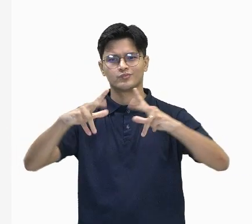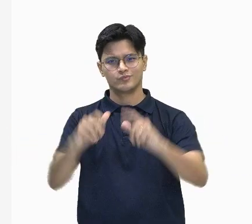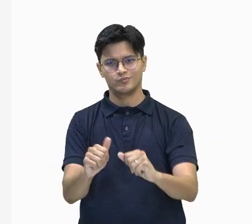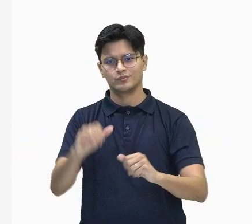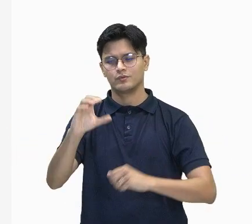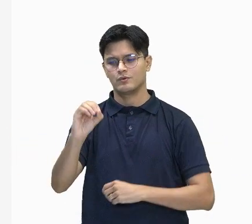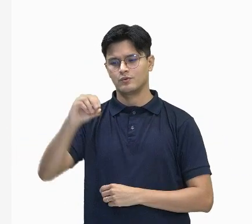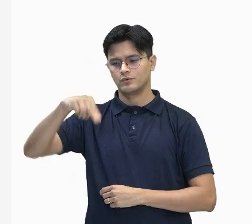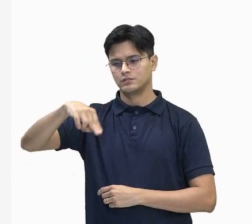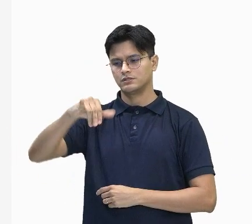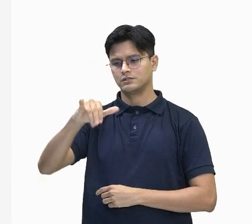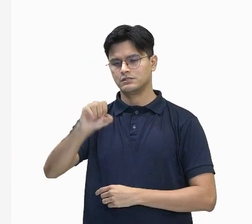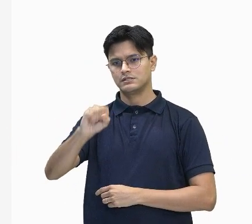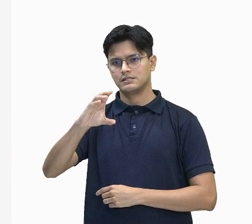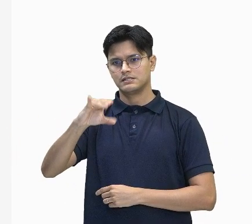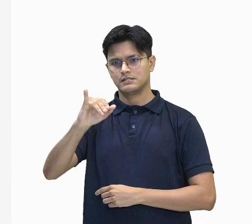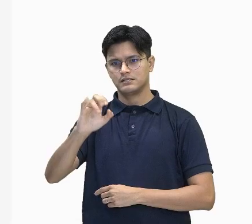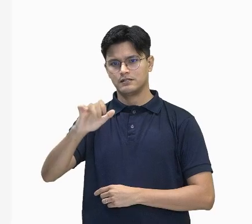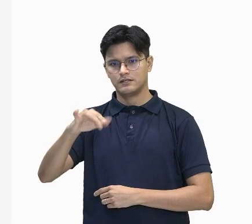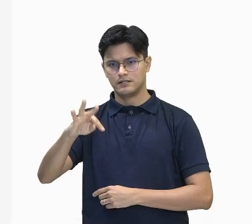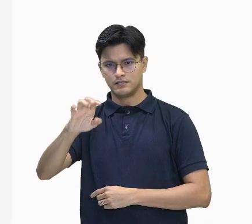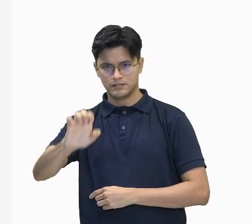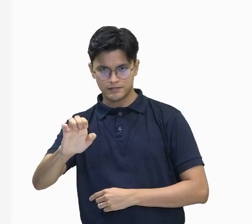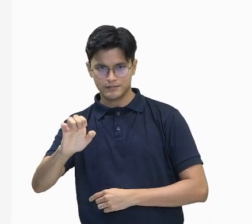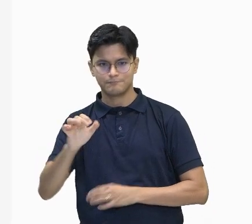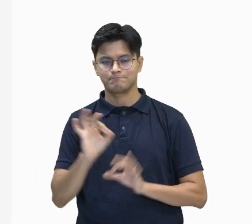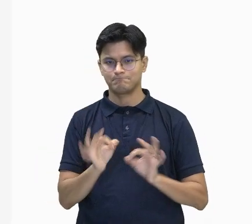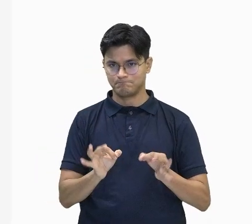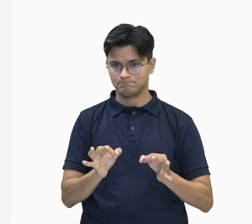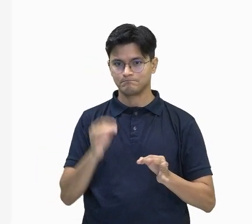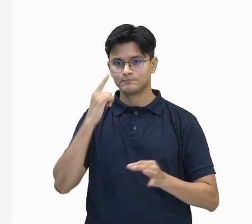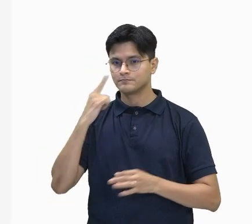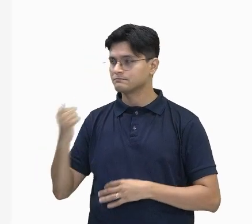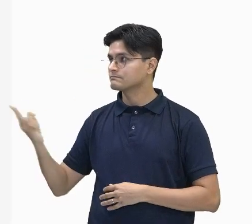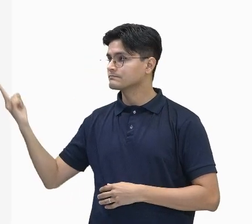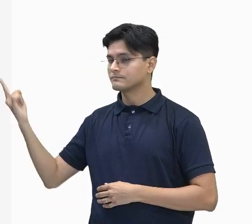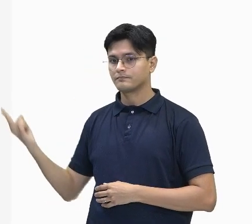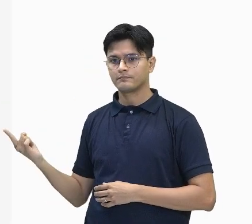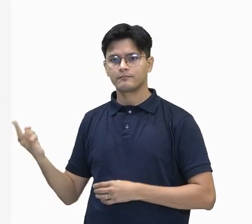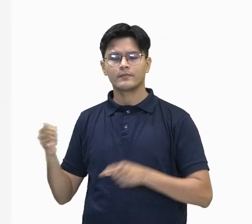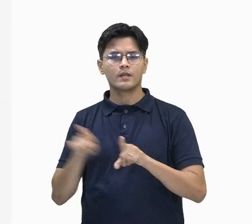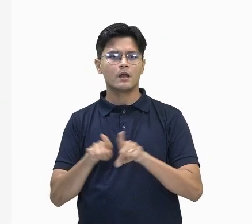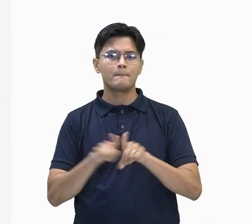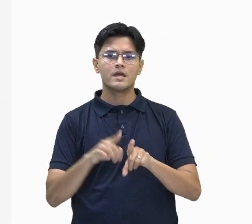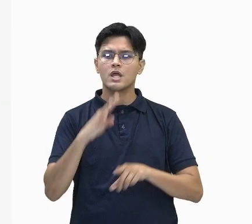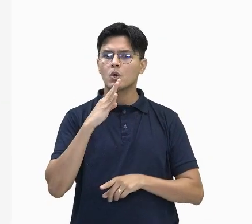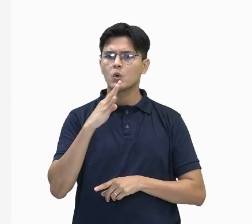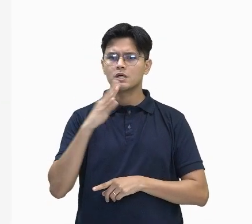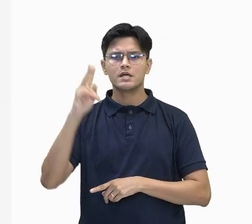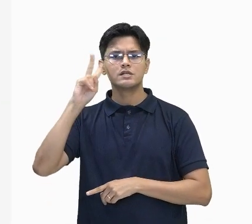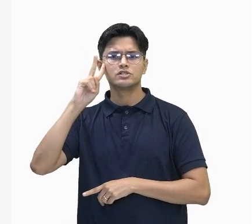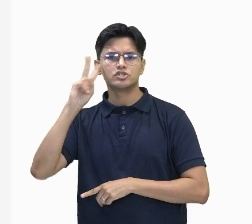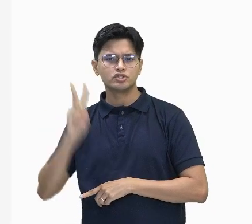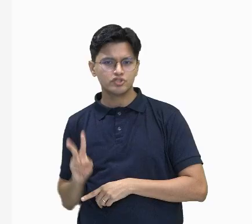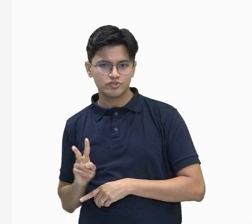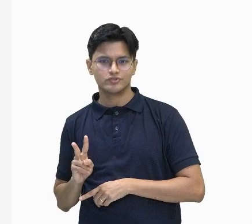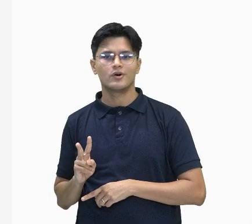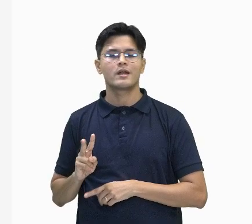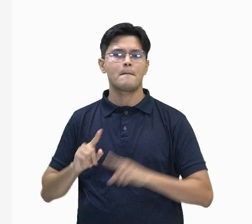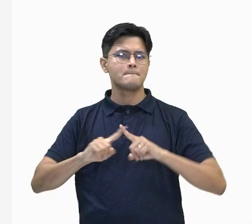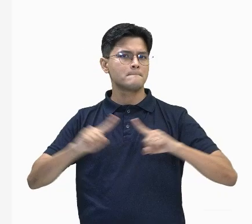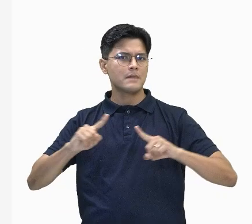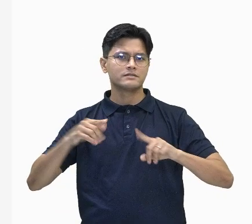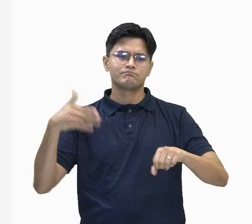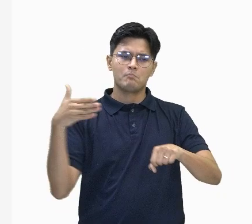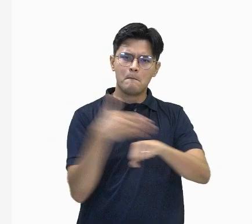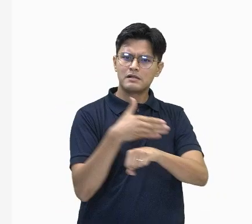narrador onisciente, certo? Ele conhece a história, ele não faz parte